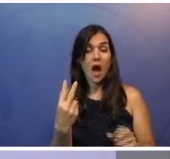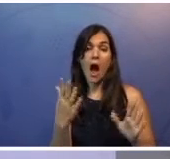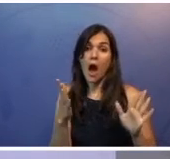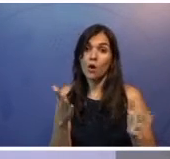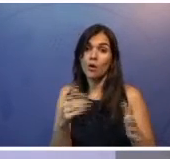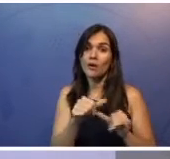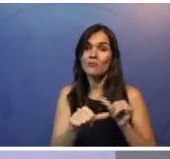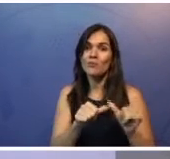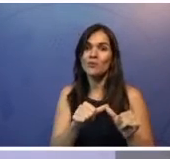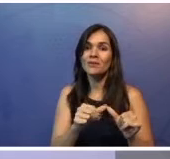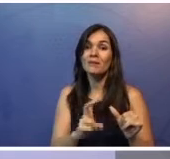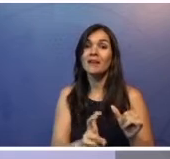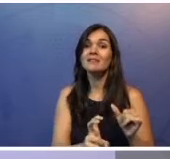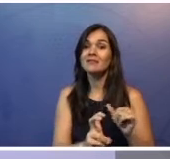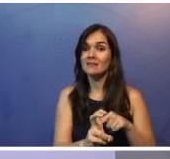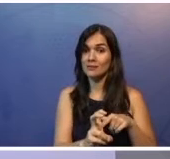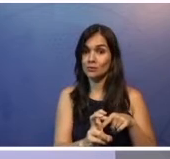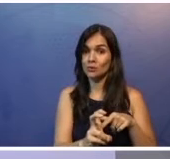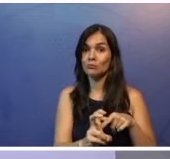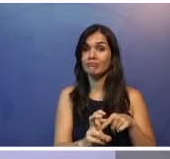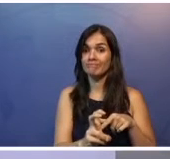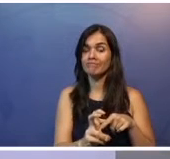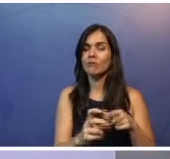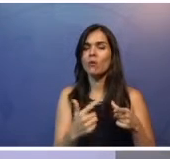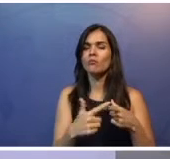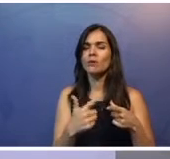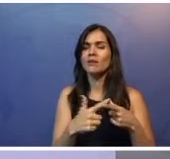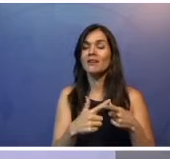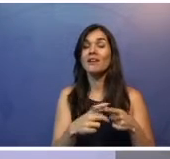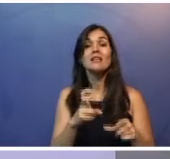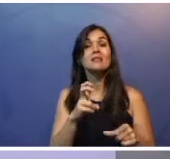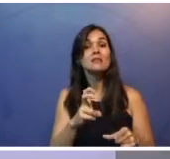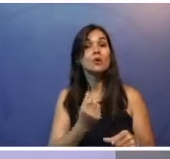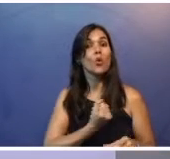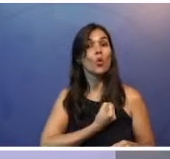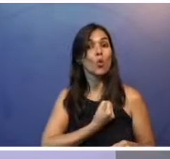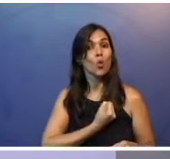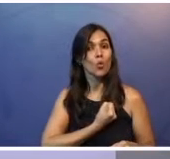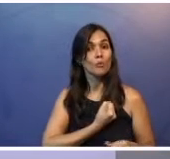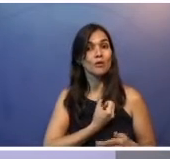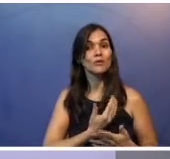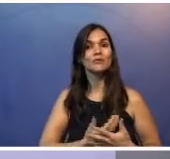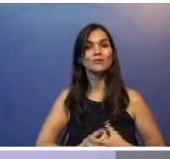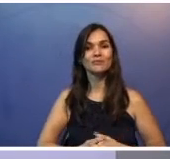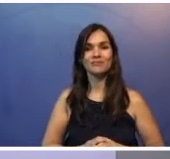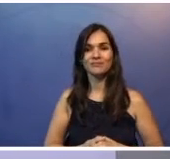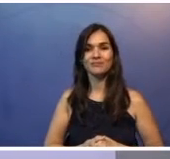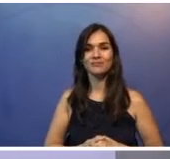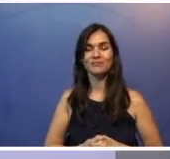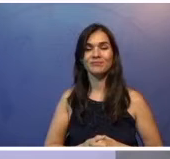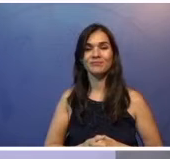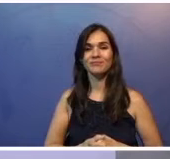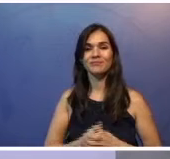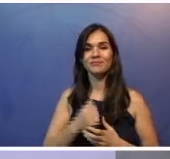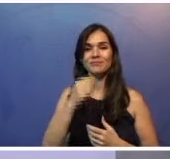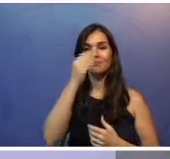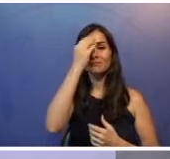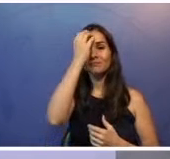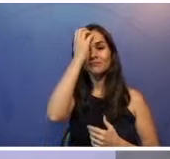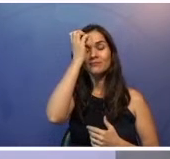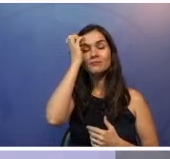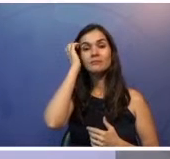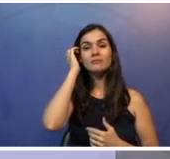idade da nova pessoa e ao invés dividir por 4 / 5 porque aqui em cima são cinco valores